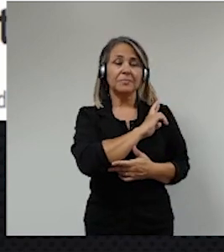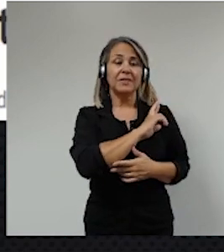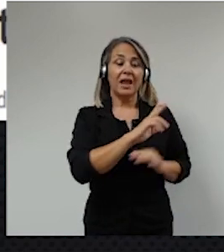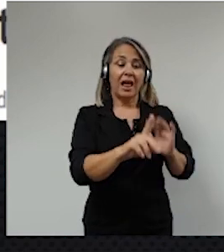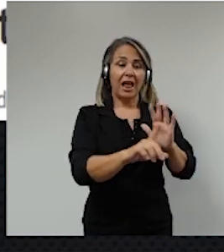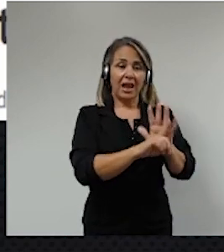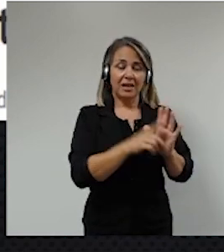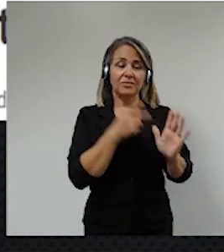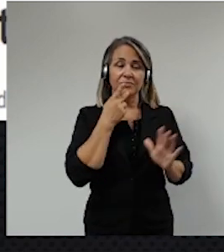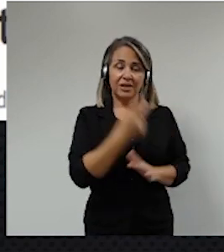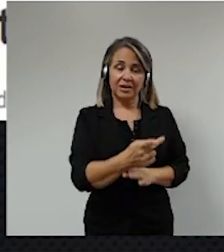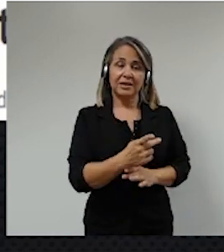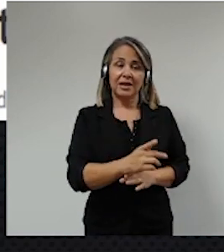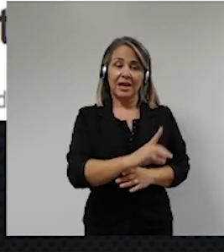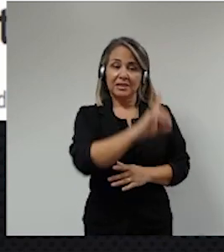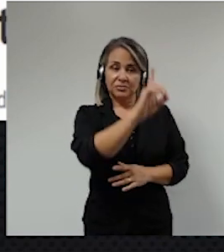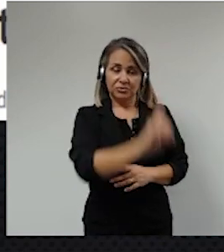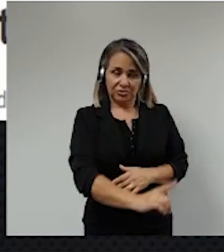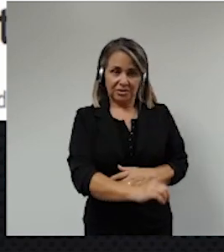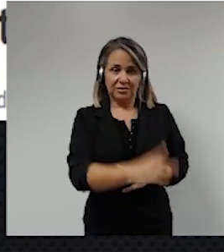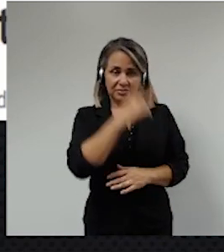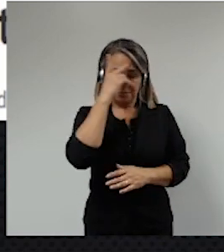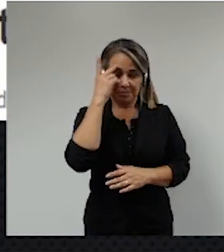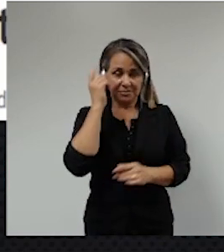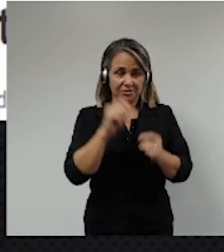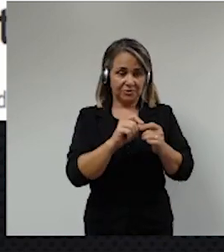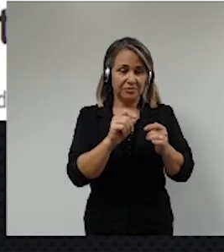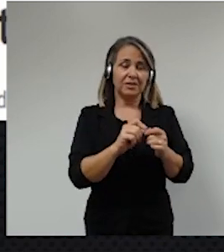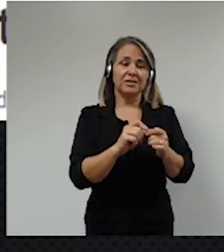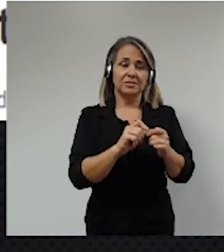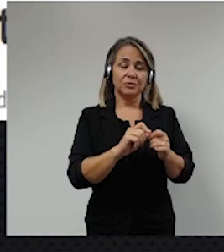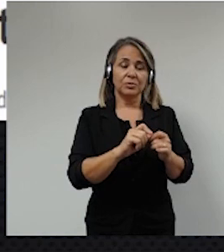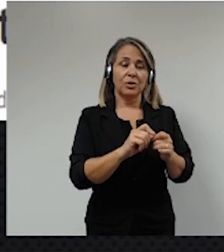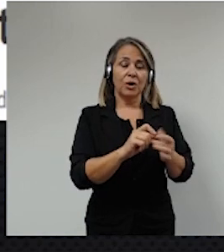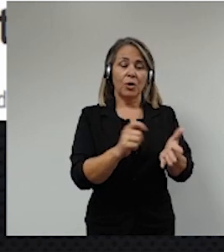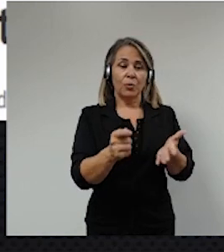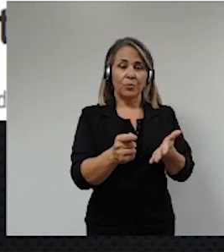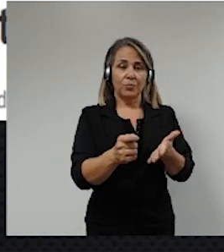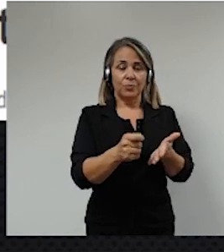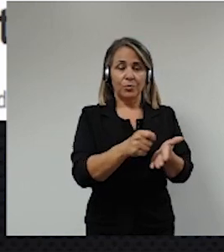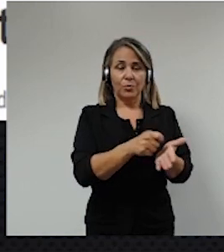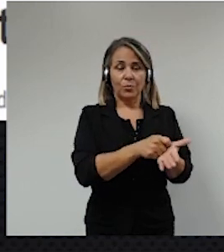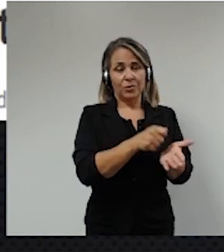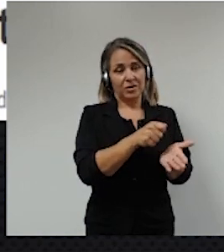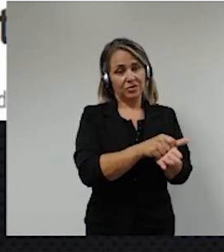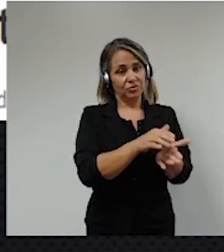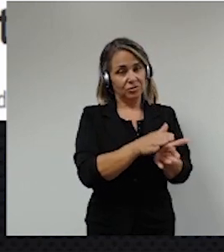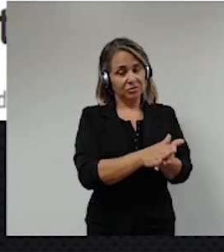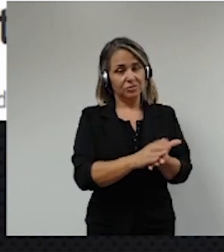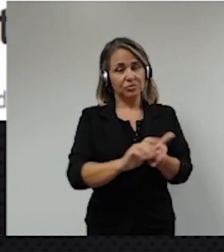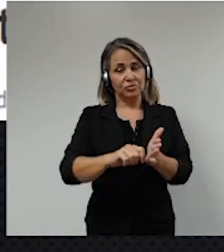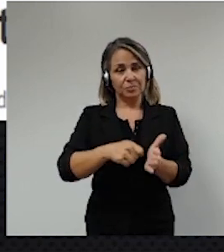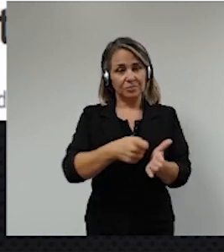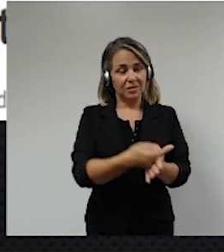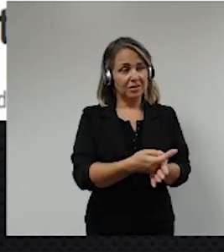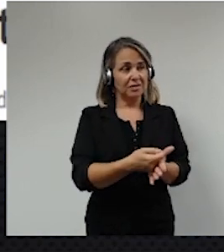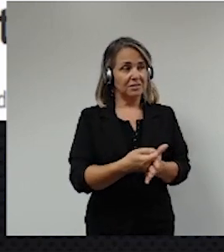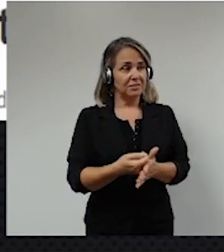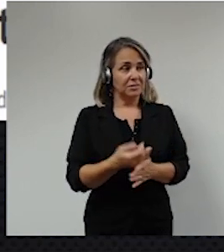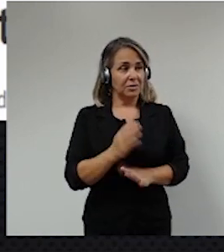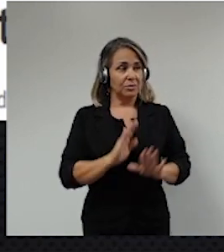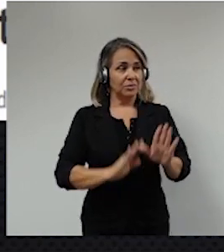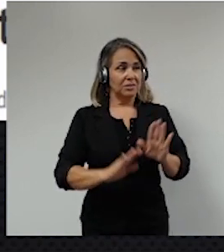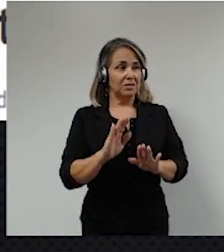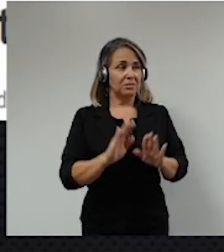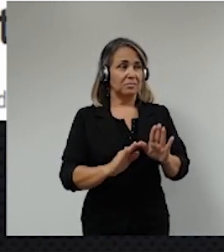Industrial, fala que é direito do titular de registro ou pedido de registro de marca zelar pela reputação de sua marca. E eu acho que mais do que